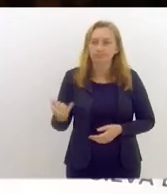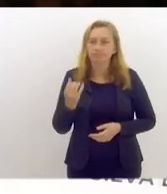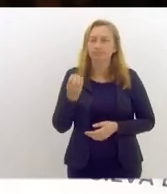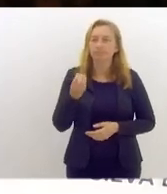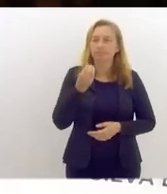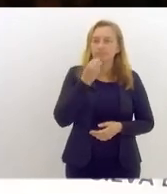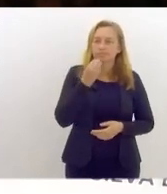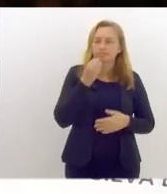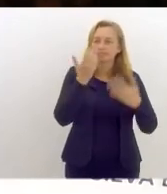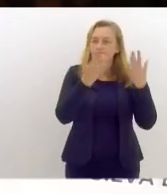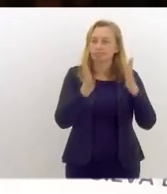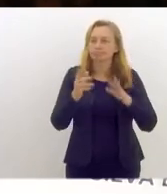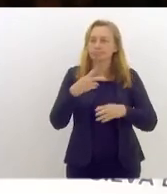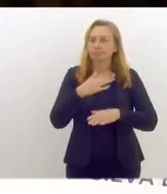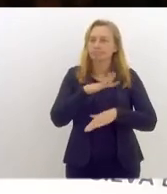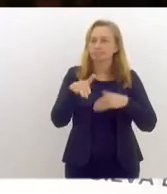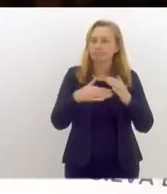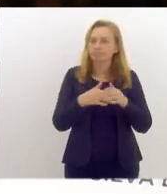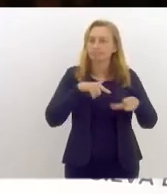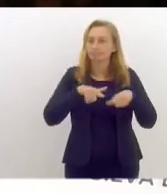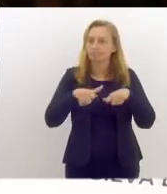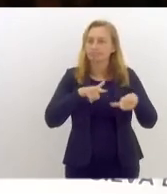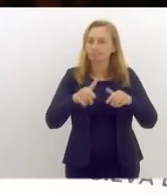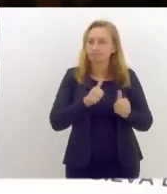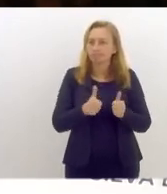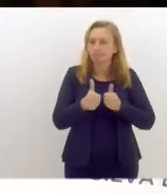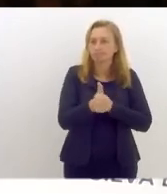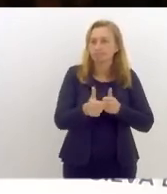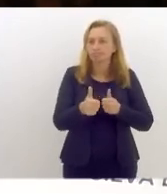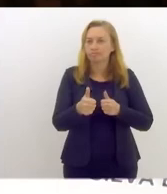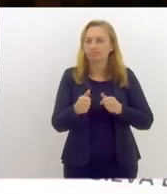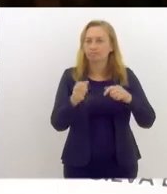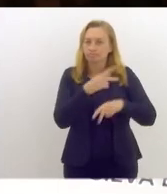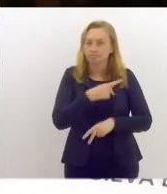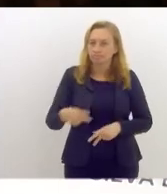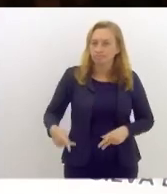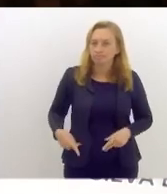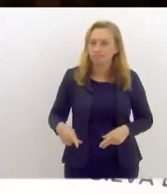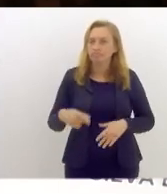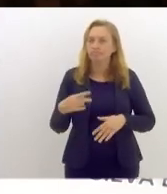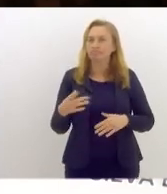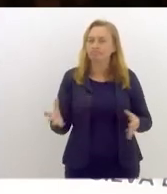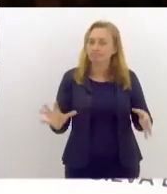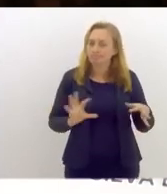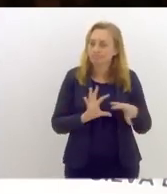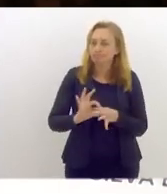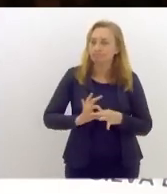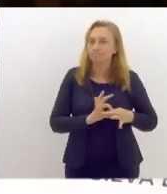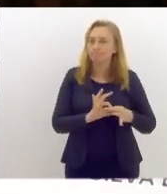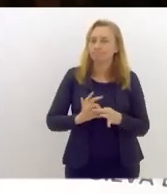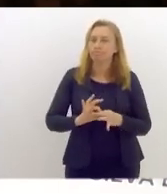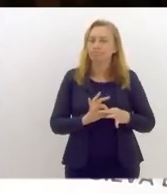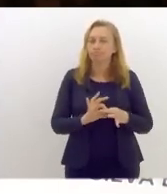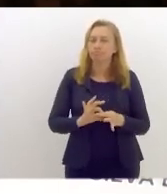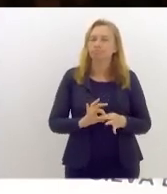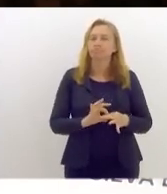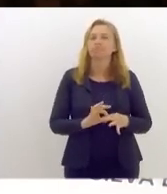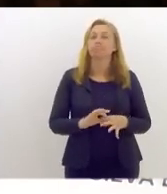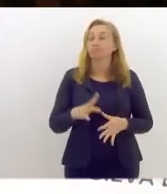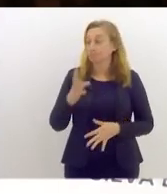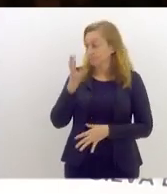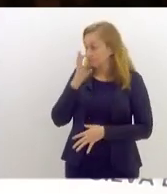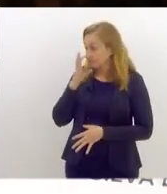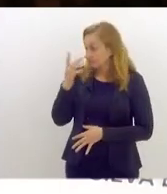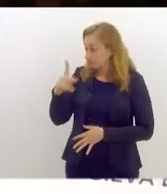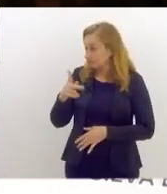o Senhor por todo o seu trabalho à frente dessa presidência com esse espírito agregador que só tem sou uma admiradora